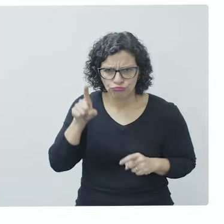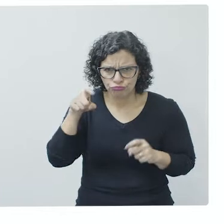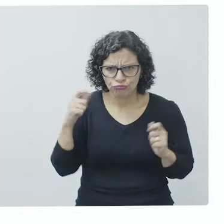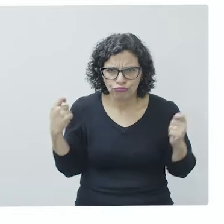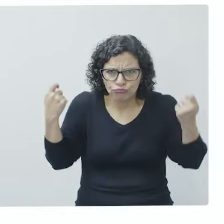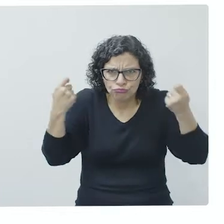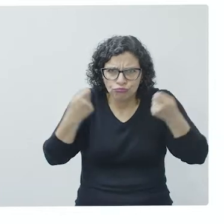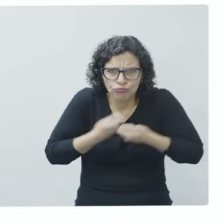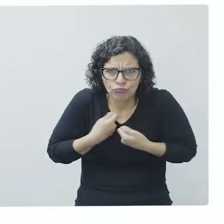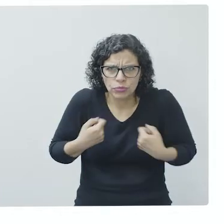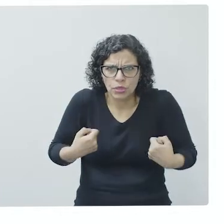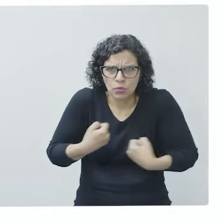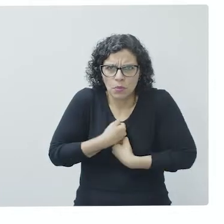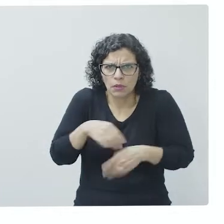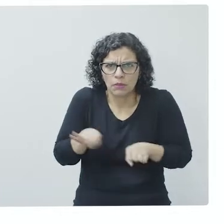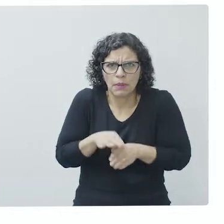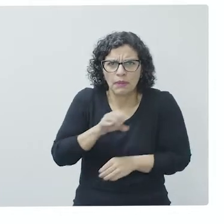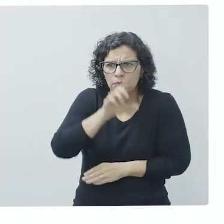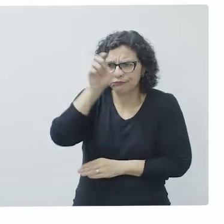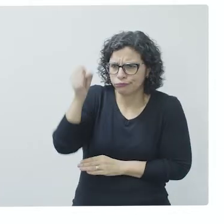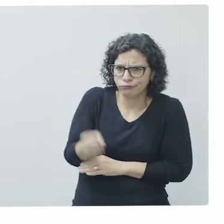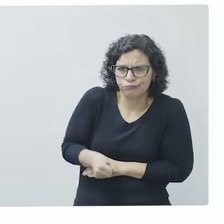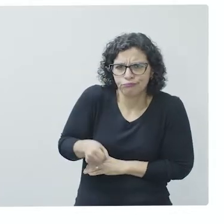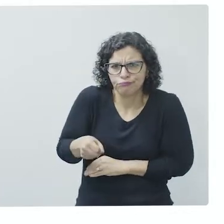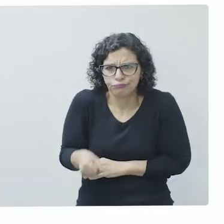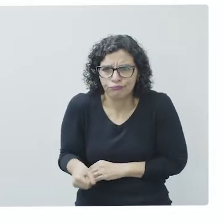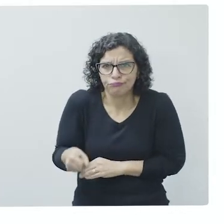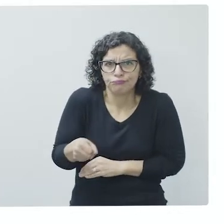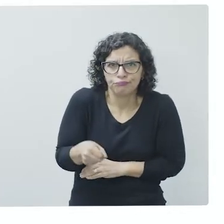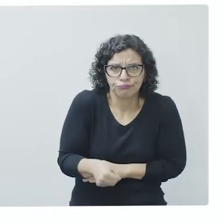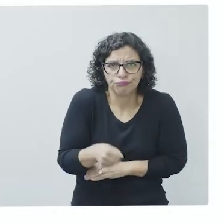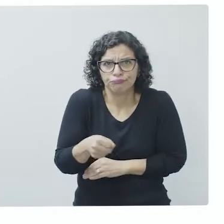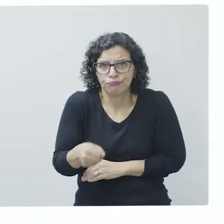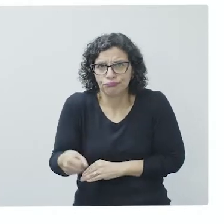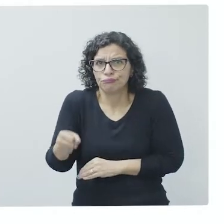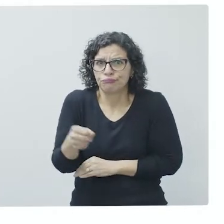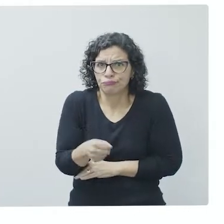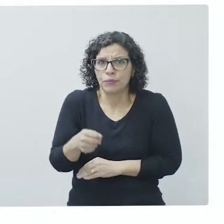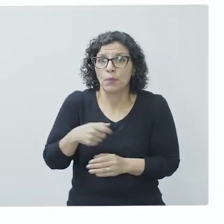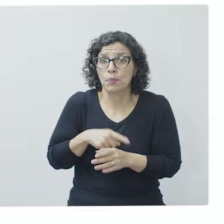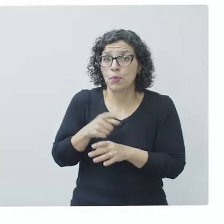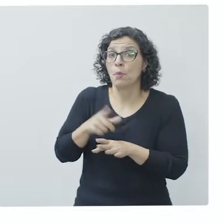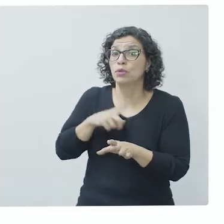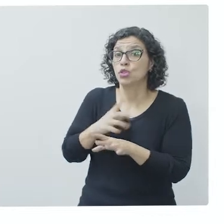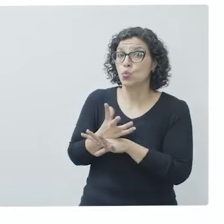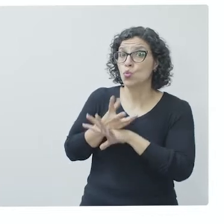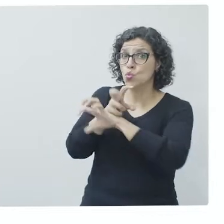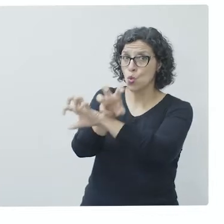vestindo uma capa escura, apoiada numa bengala. A bengala era de osso.